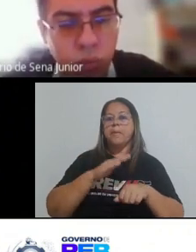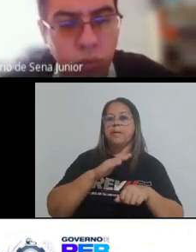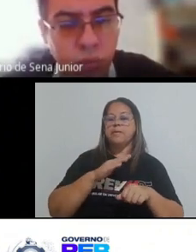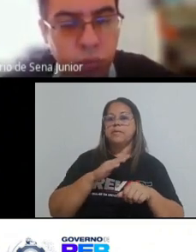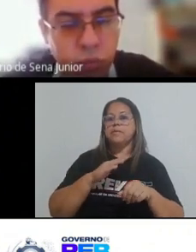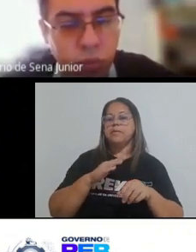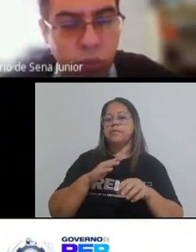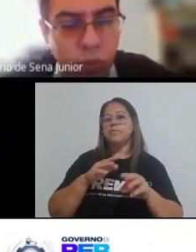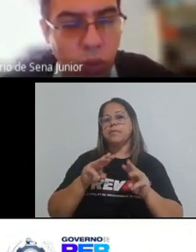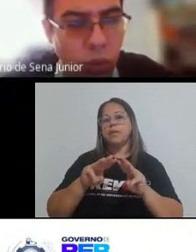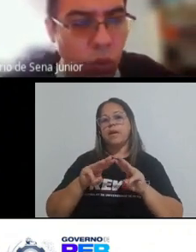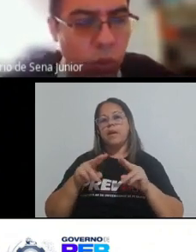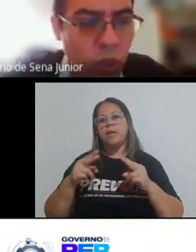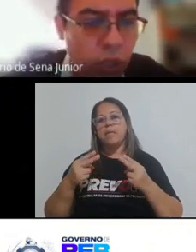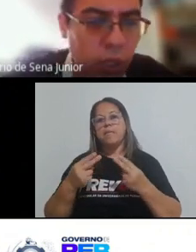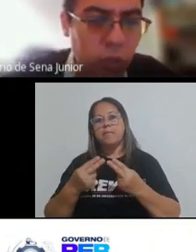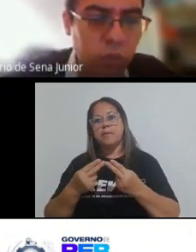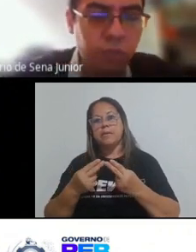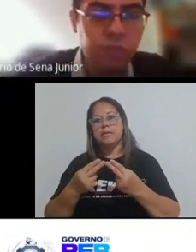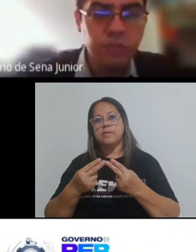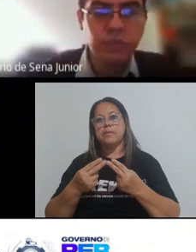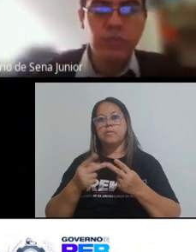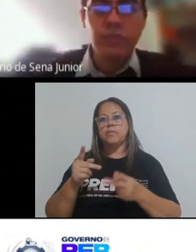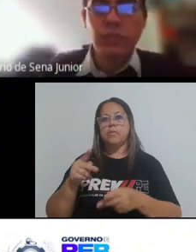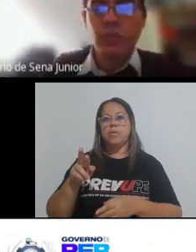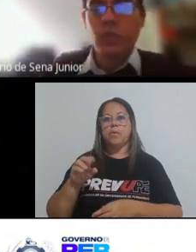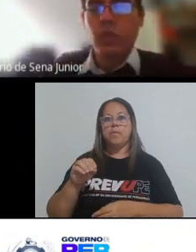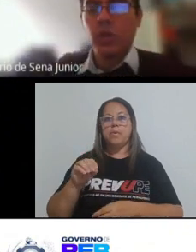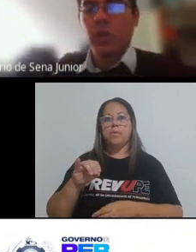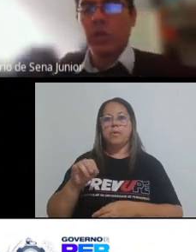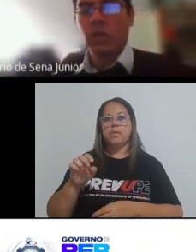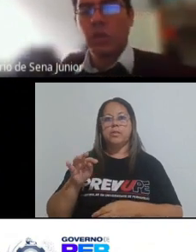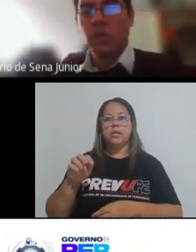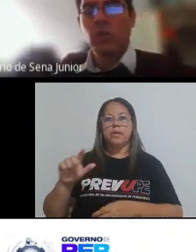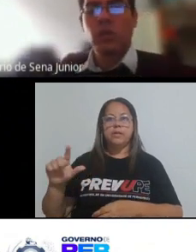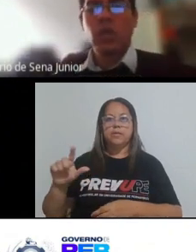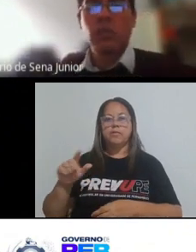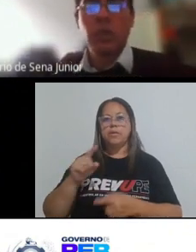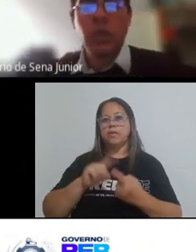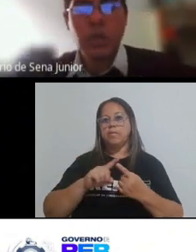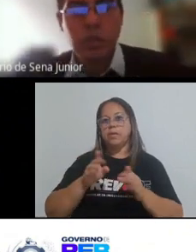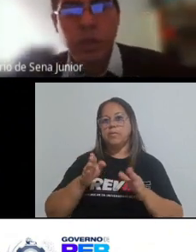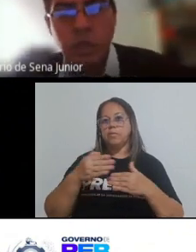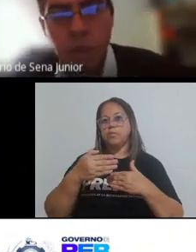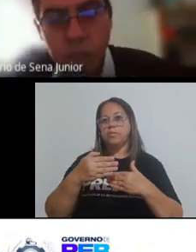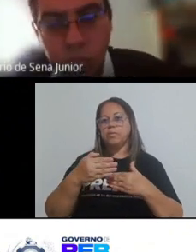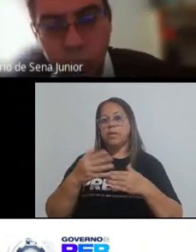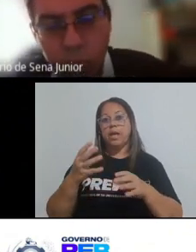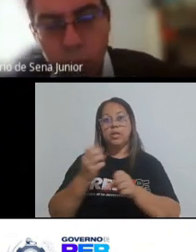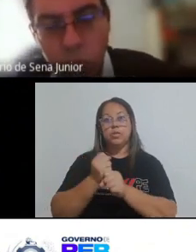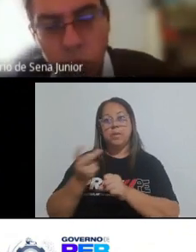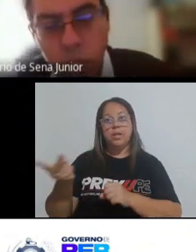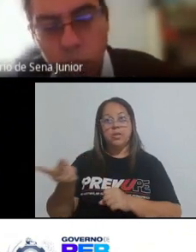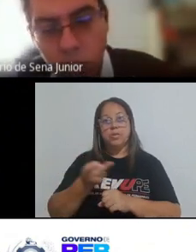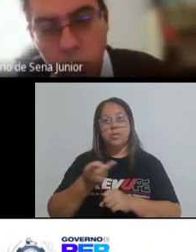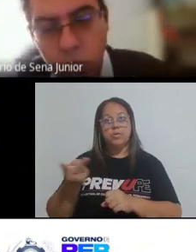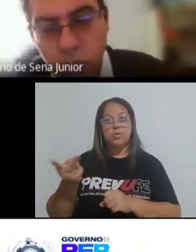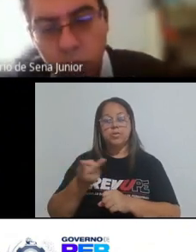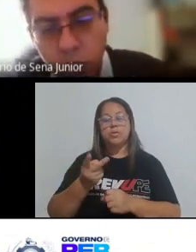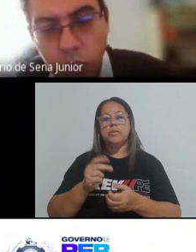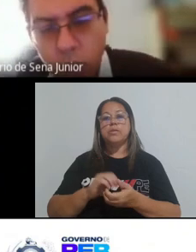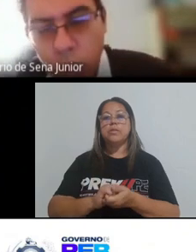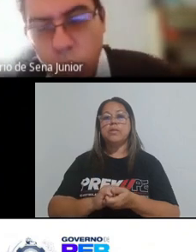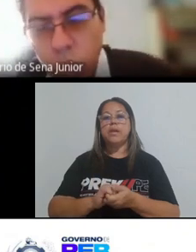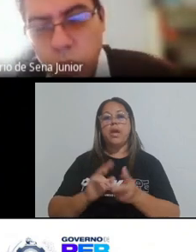projétil, que nós encontramos, a soma das massas dá mil quilos